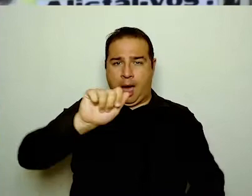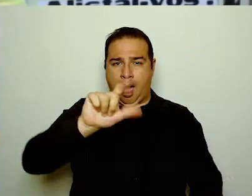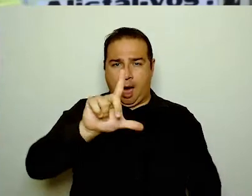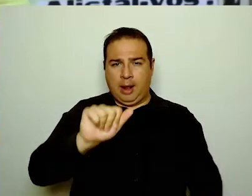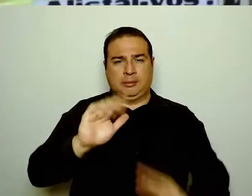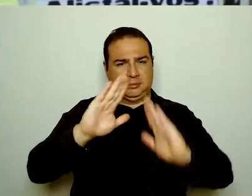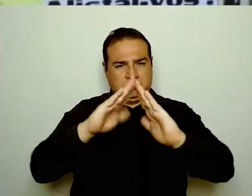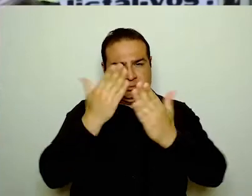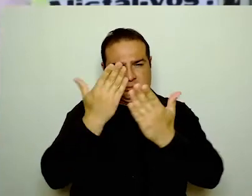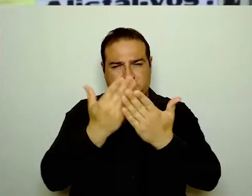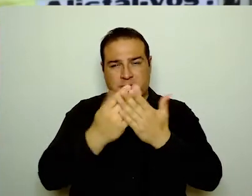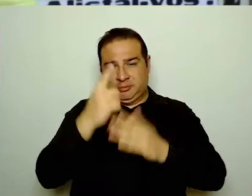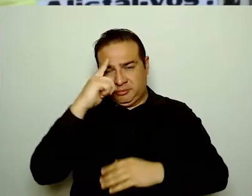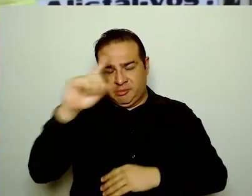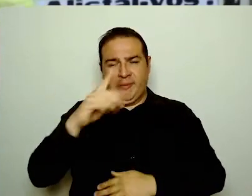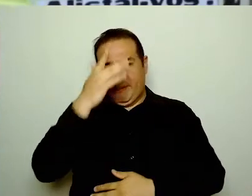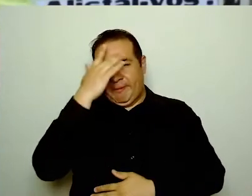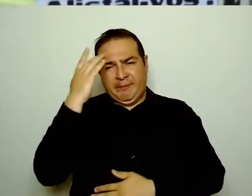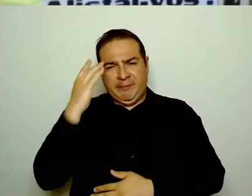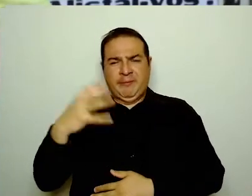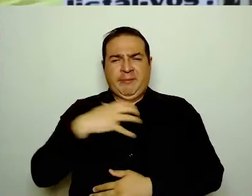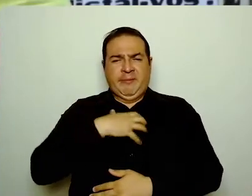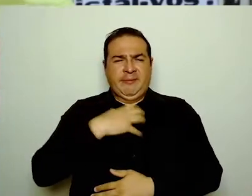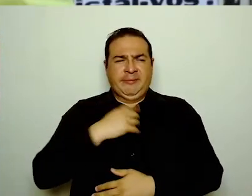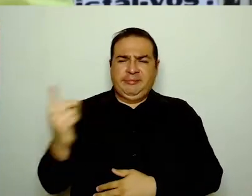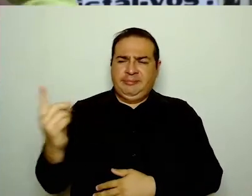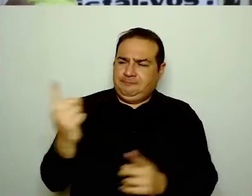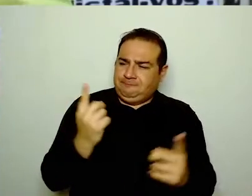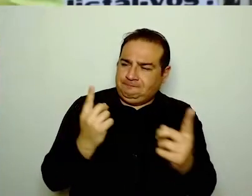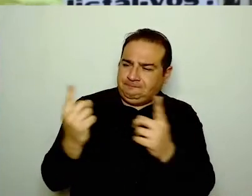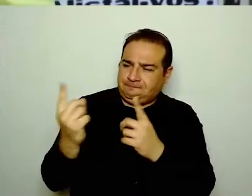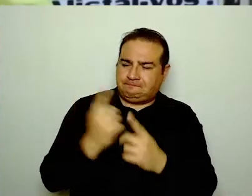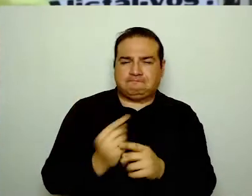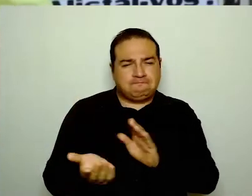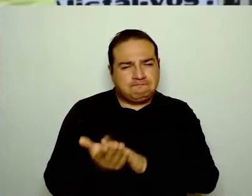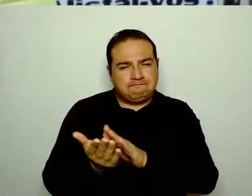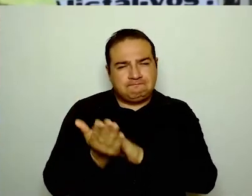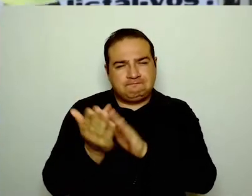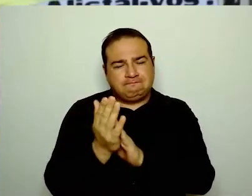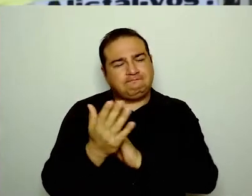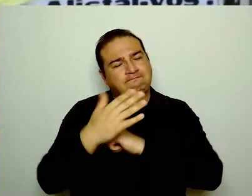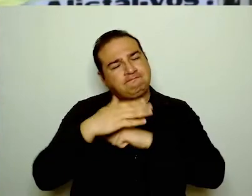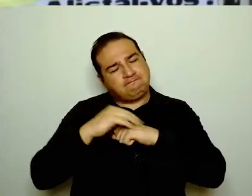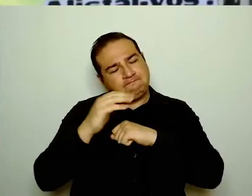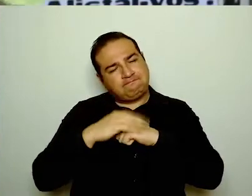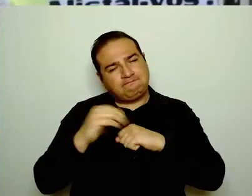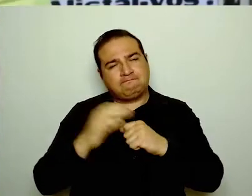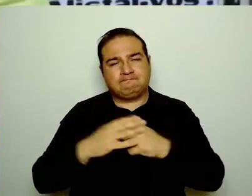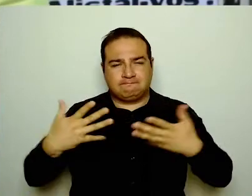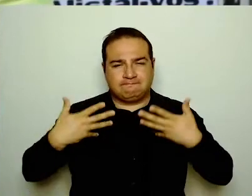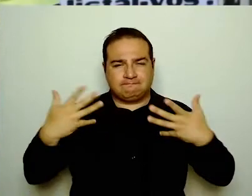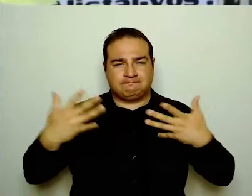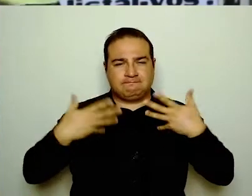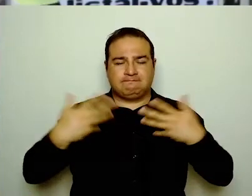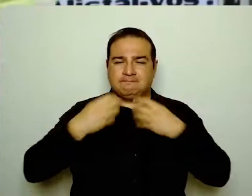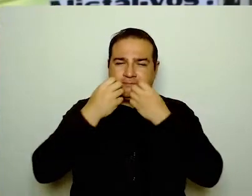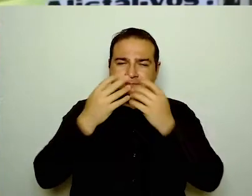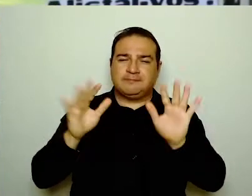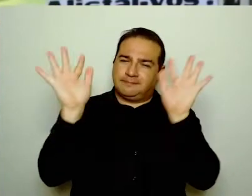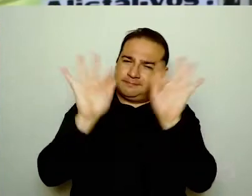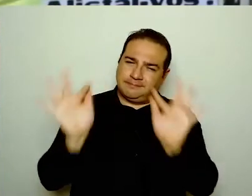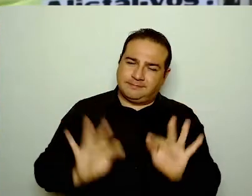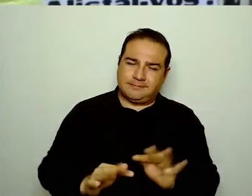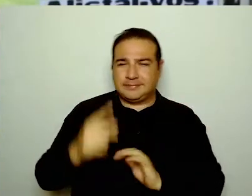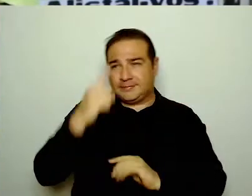toda a minha ala, toda a minha escola nesse dia para que as pessoas sejam recebidas com palmas, com carinho, com alegria,